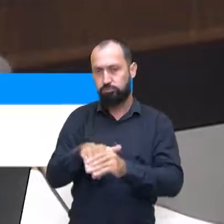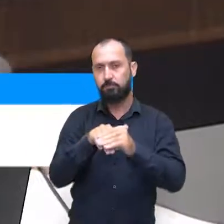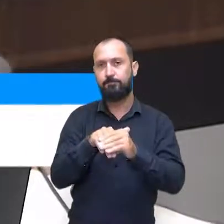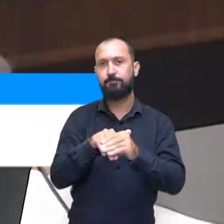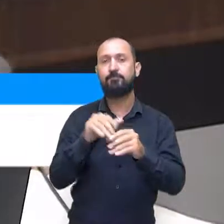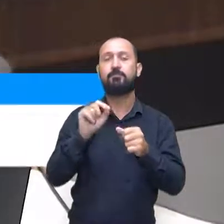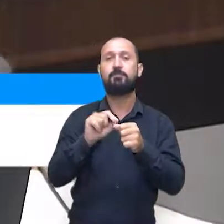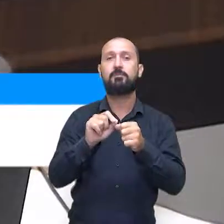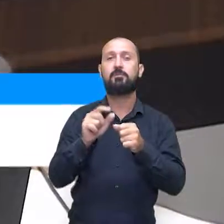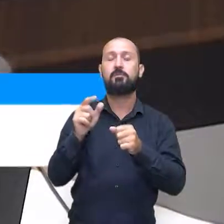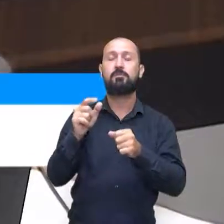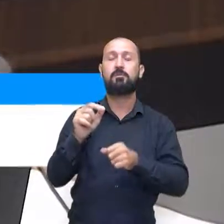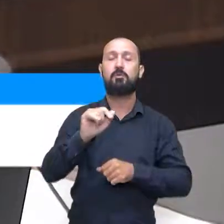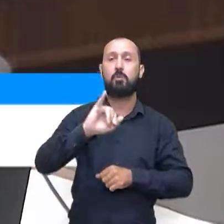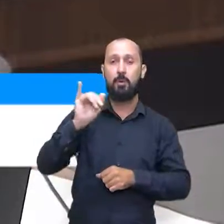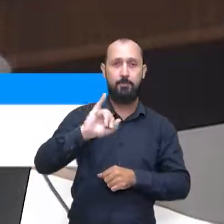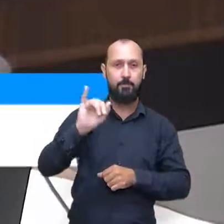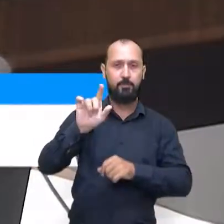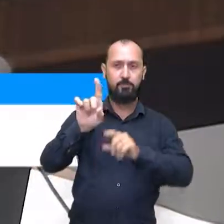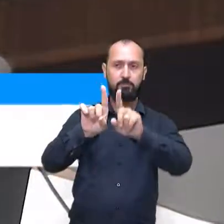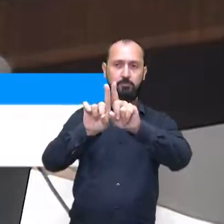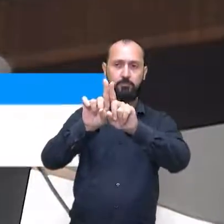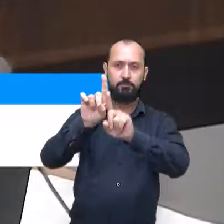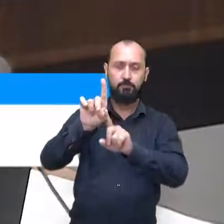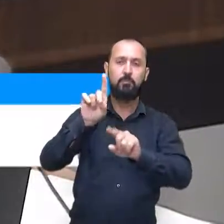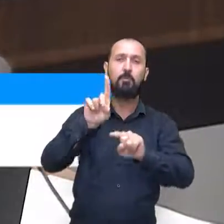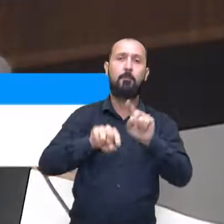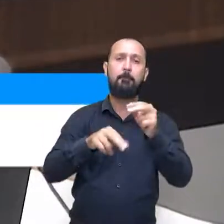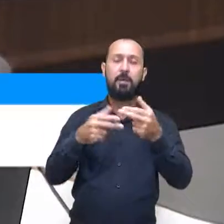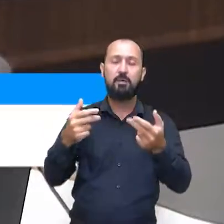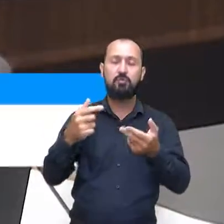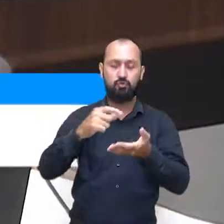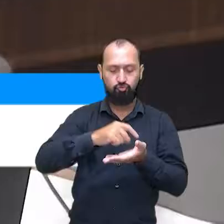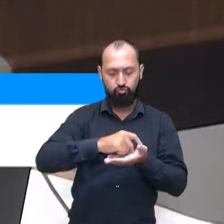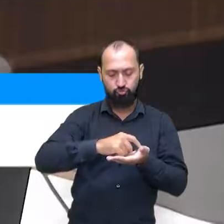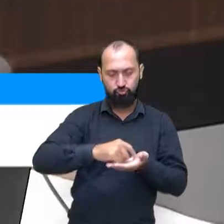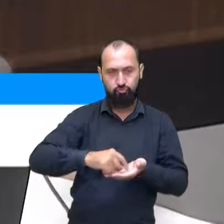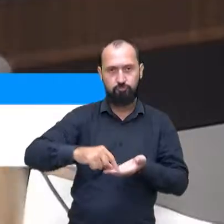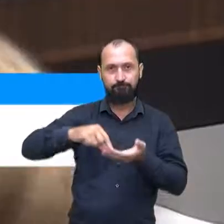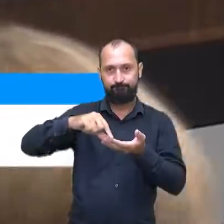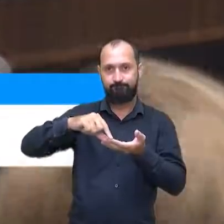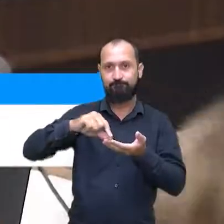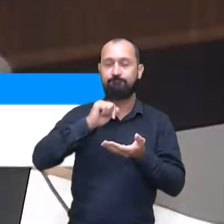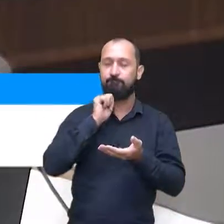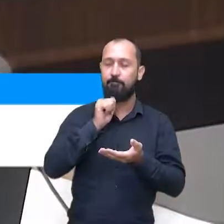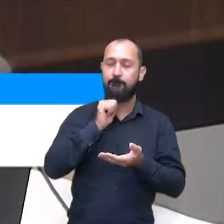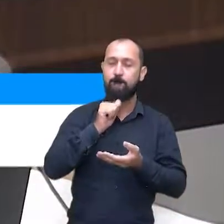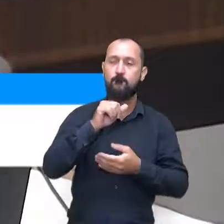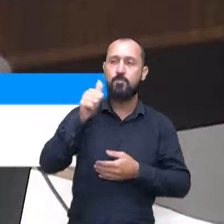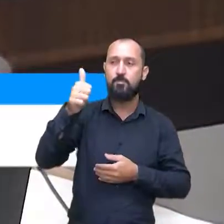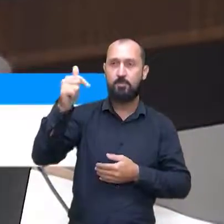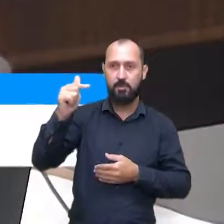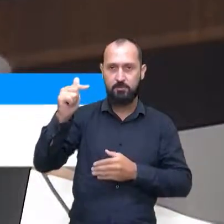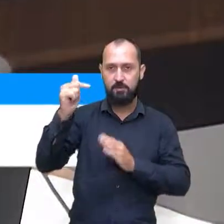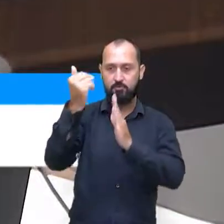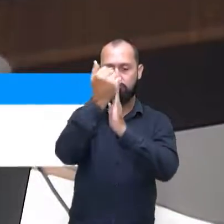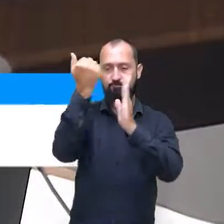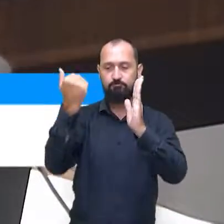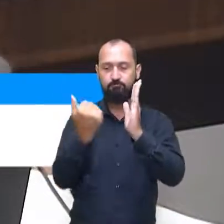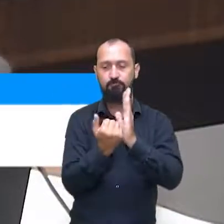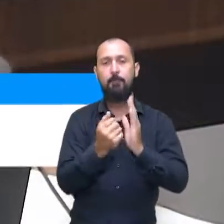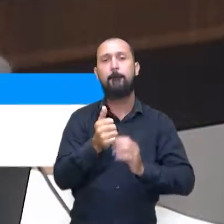eleitoral, fazer a redução do imposto sobre os produtos, sobre os absorventes, de 17%